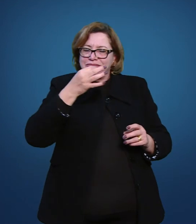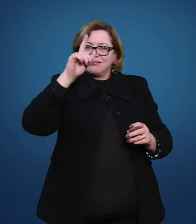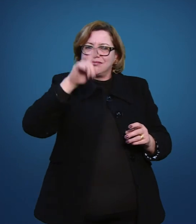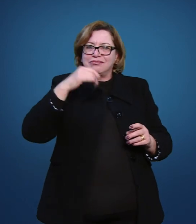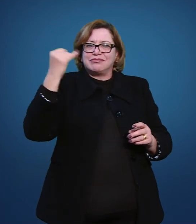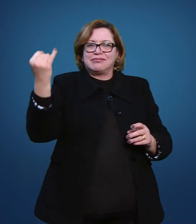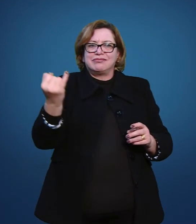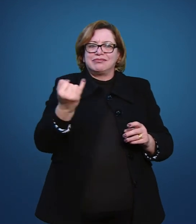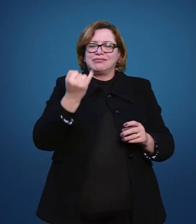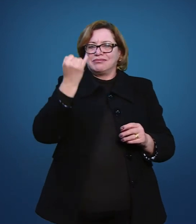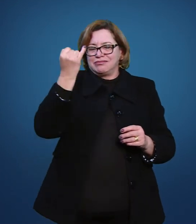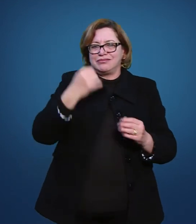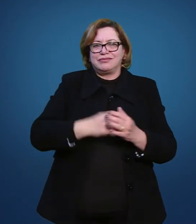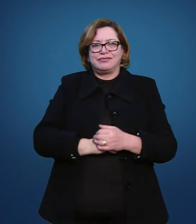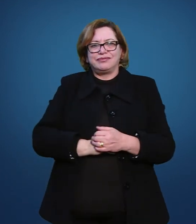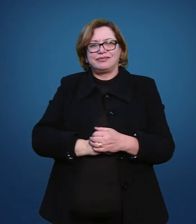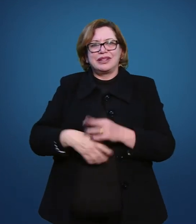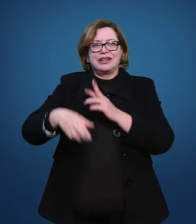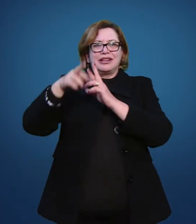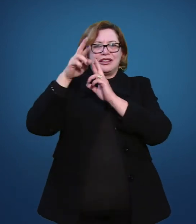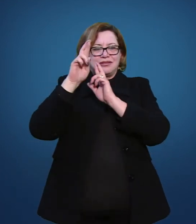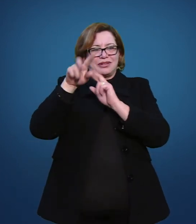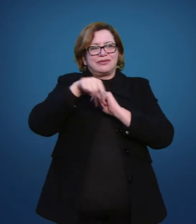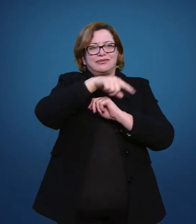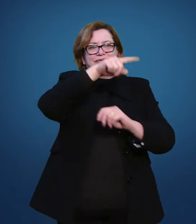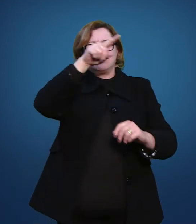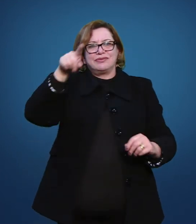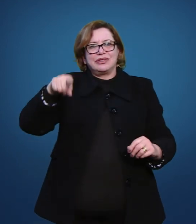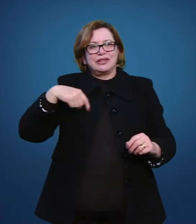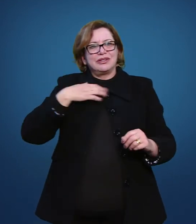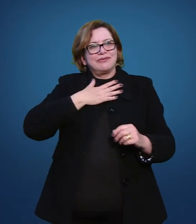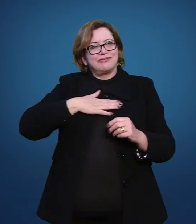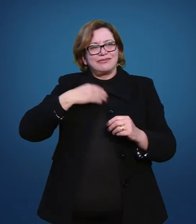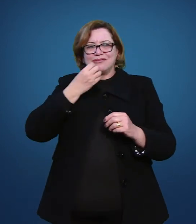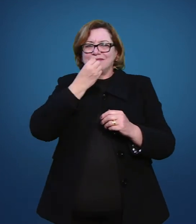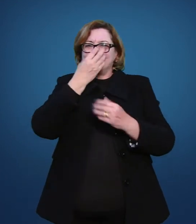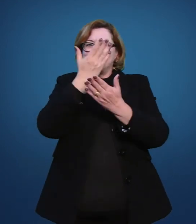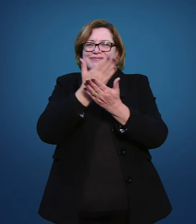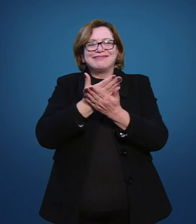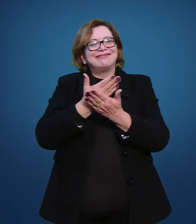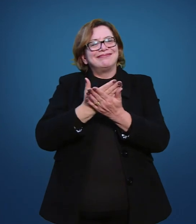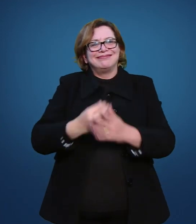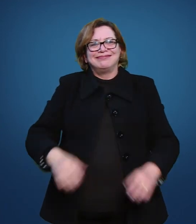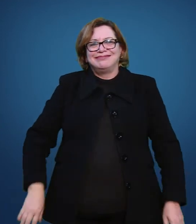importante. Espero que vocês tenham gostado dessa explicação e bons estudos.